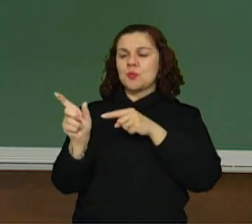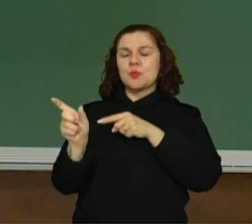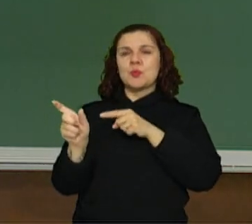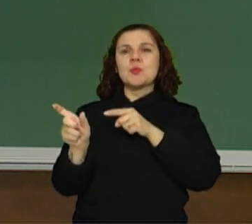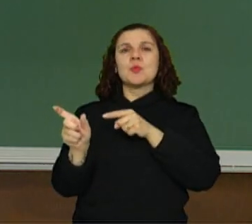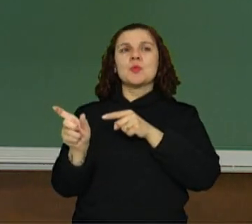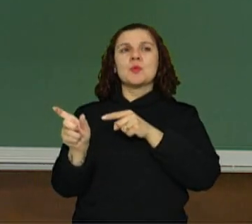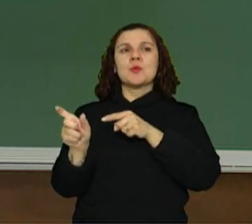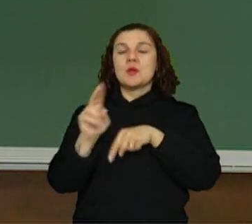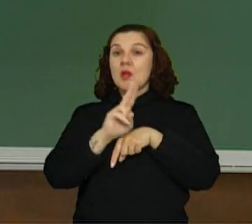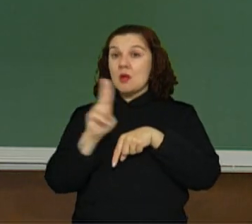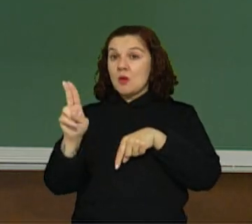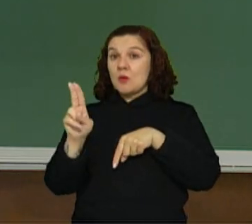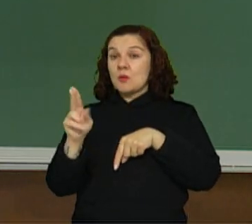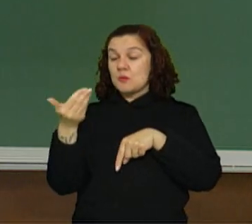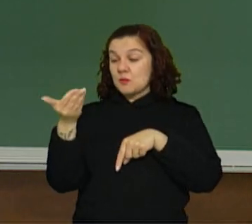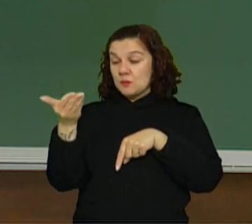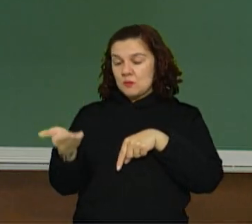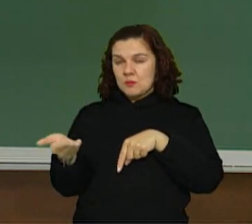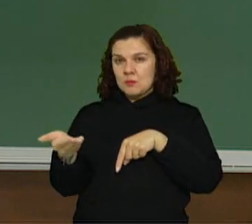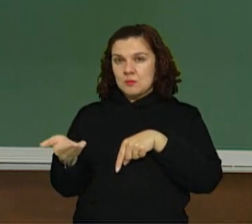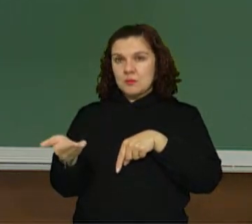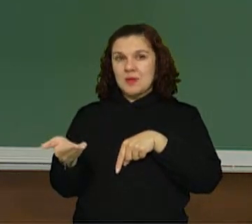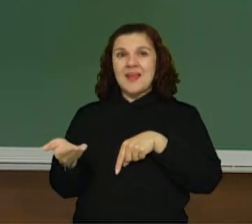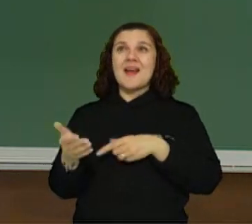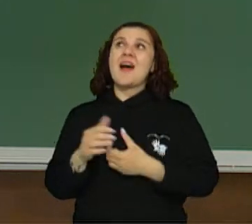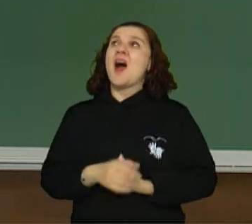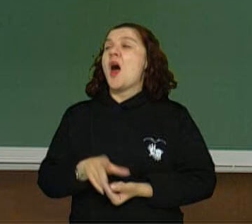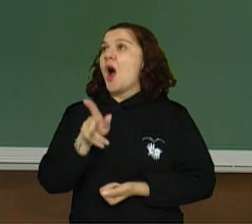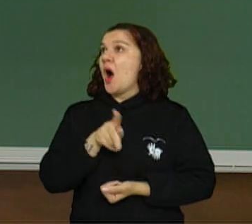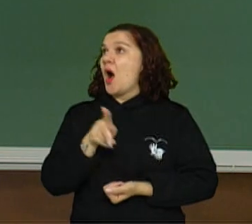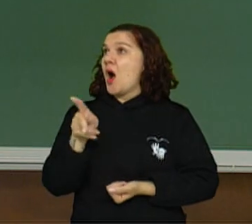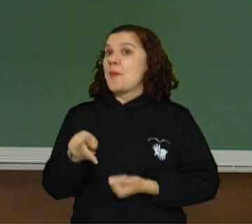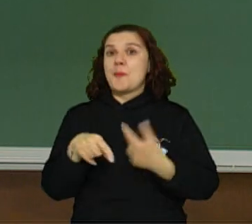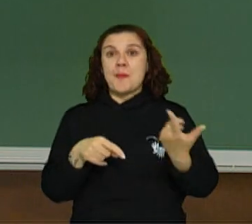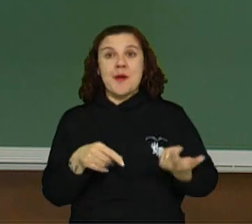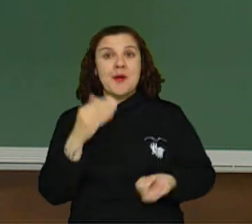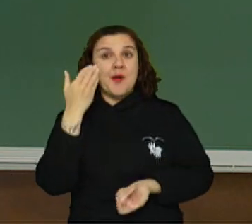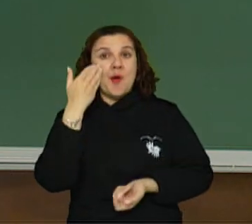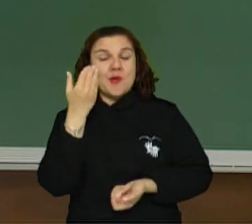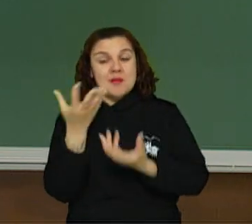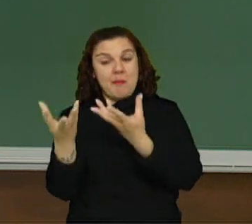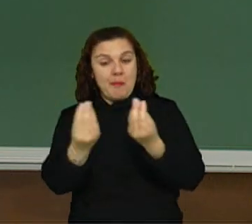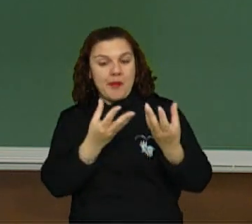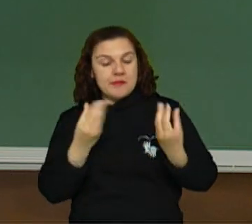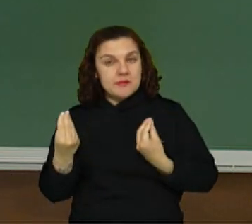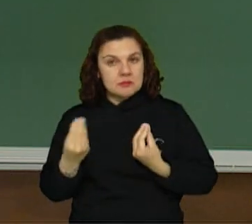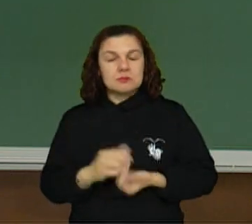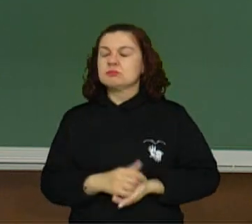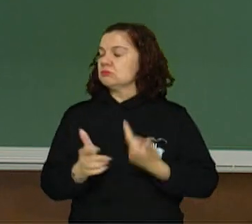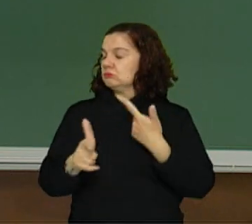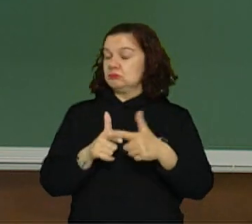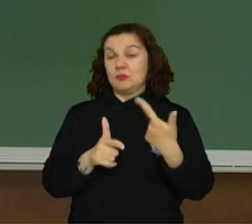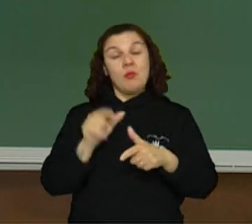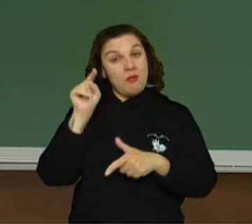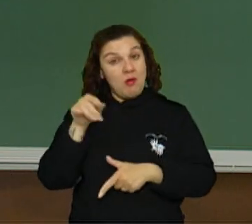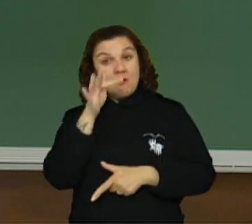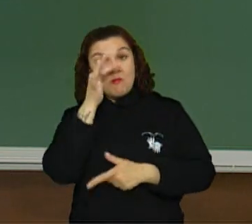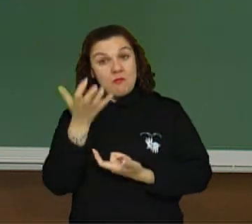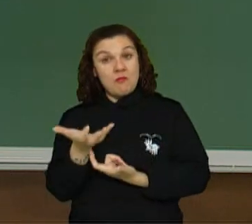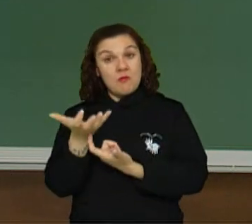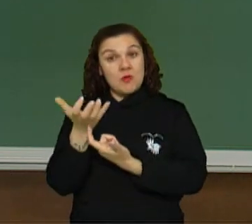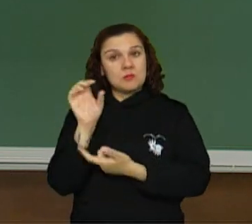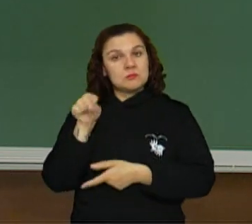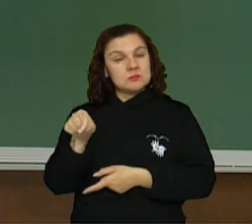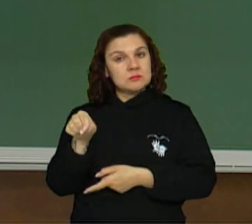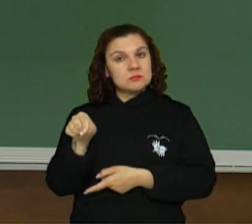é o nome ali. Claro que, ai, professora, mas as rosas está no plural. Não tem problema, mas tem